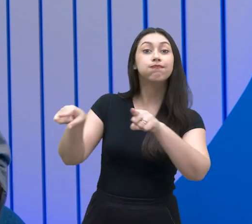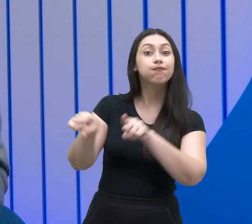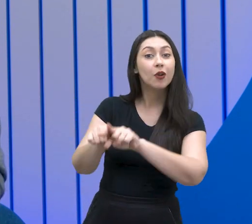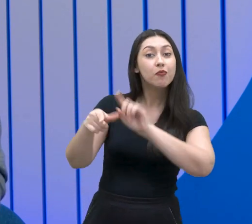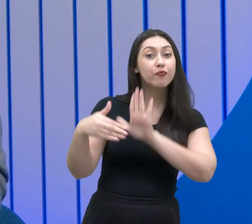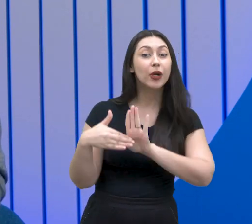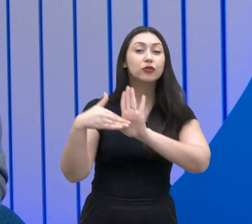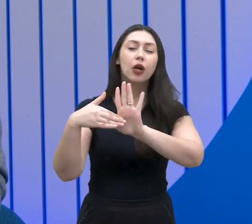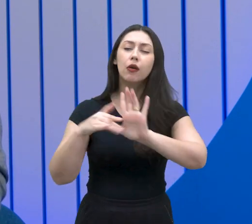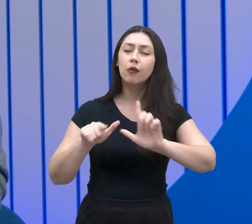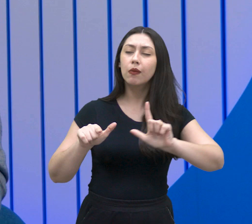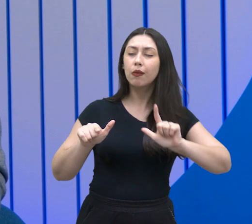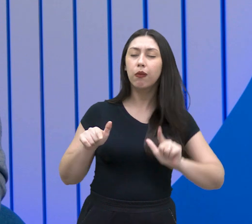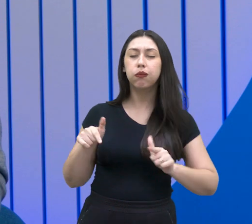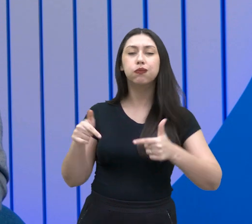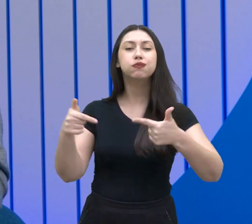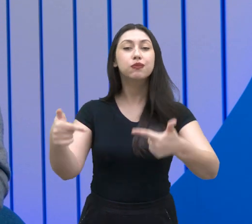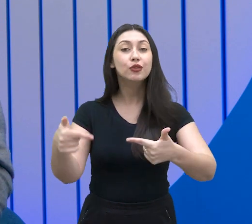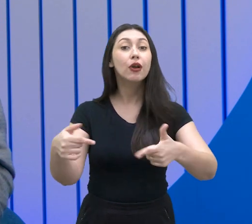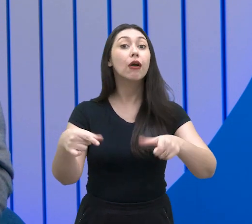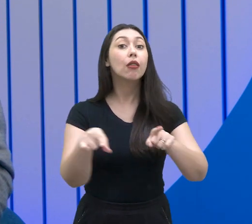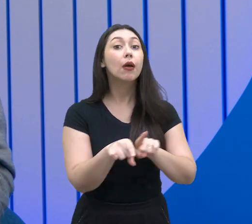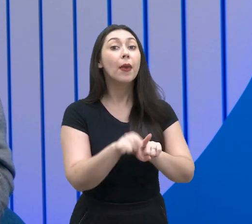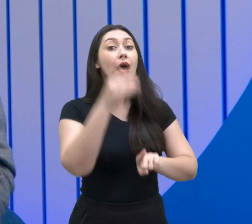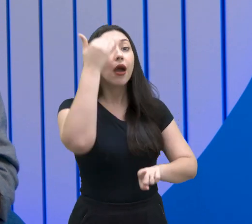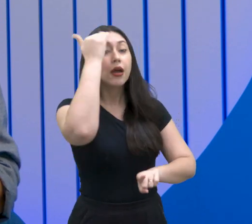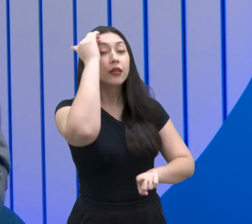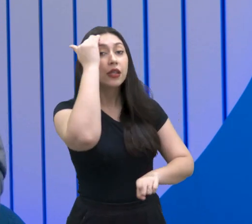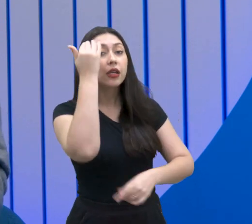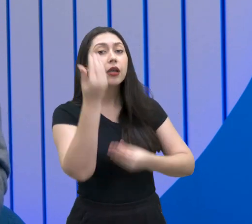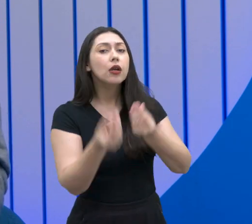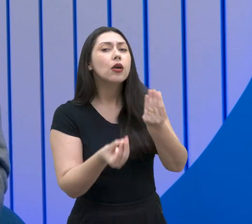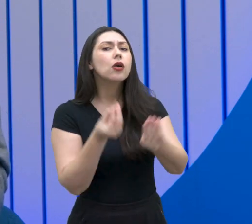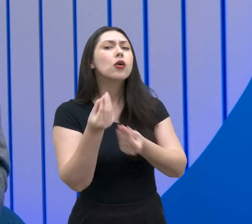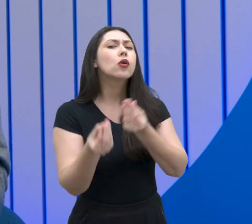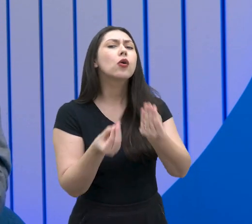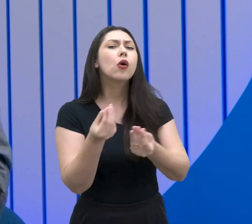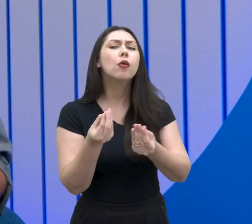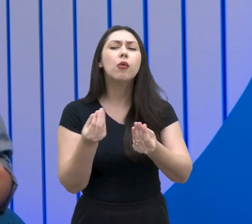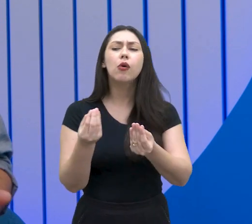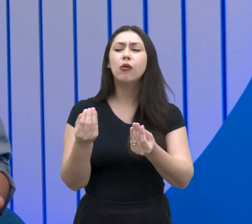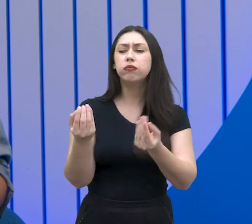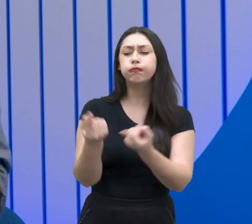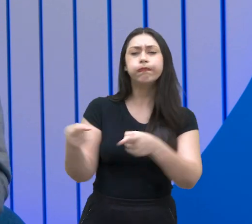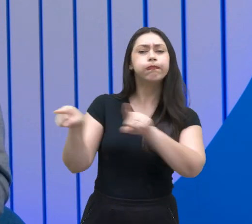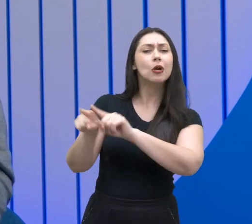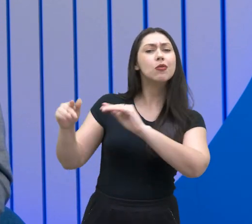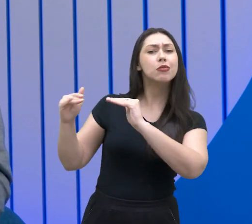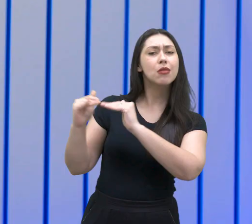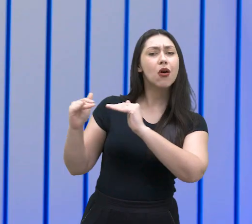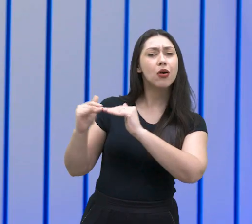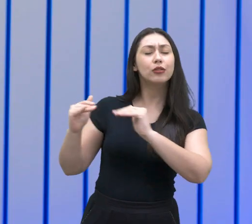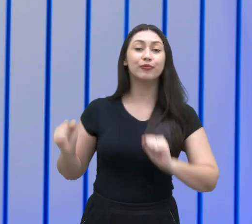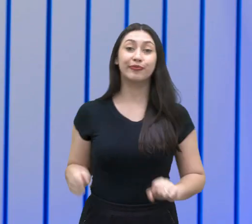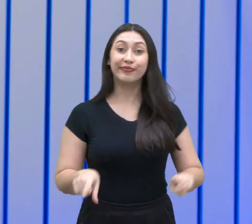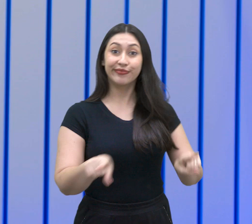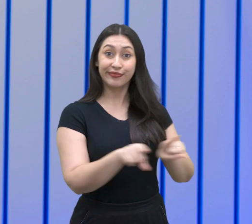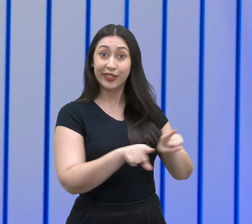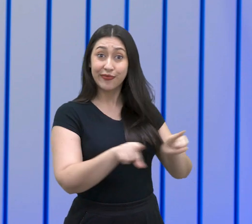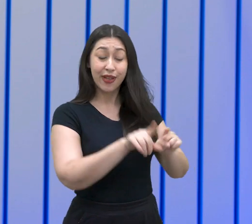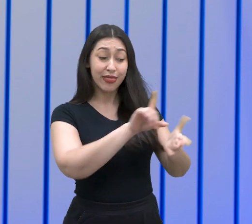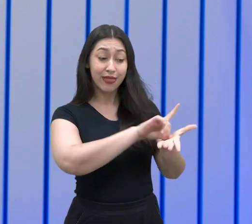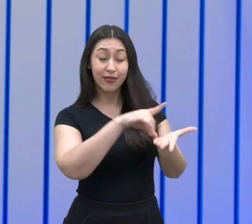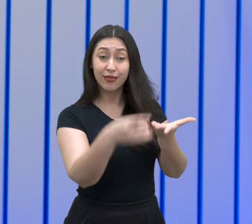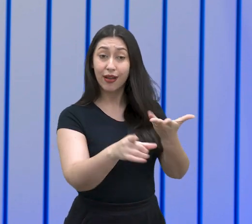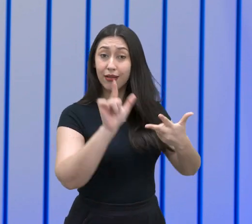na construção de políticas públicas e entender de que maneira pode haver consenso entre os dois poderes. Tem ainda o